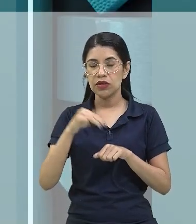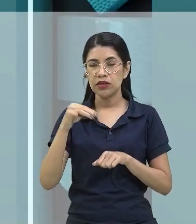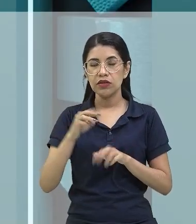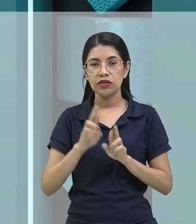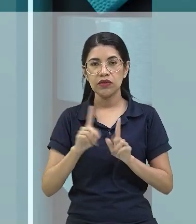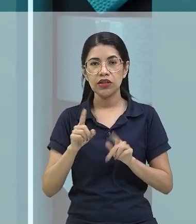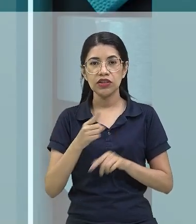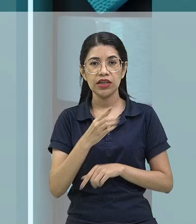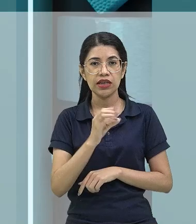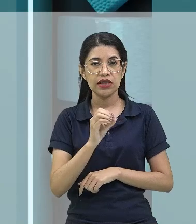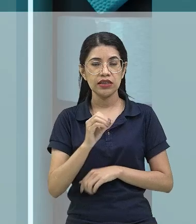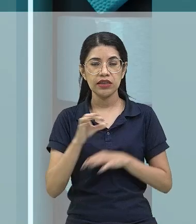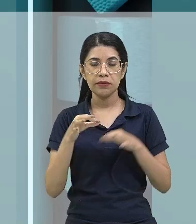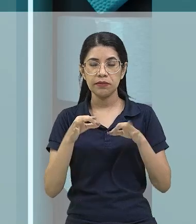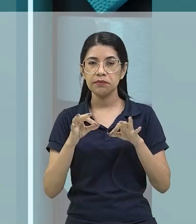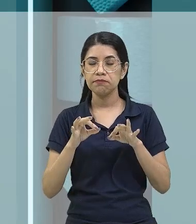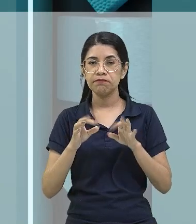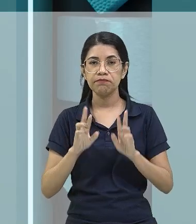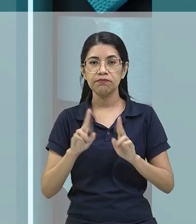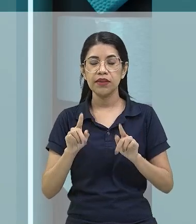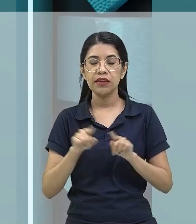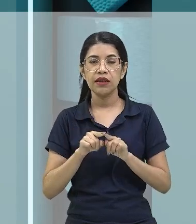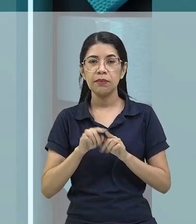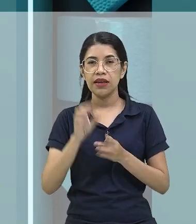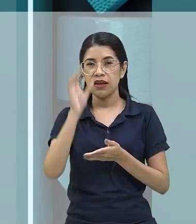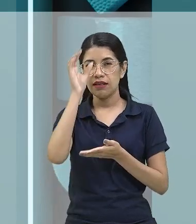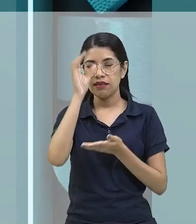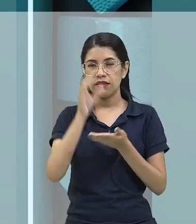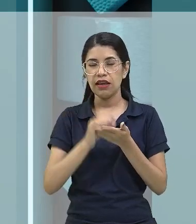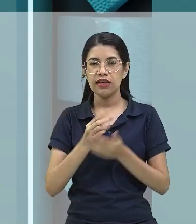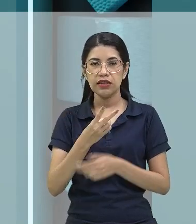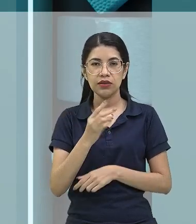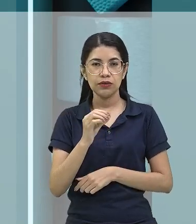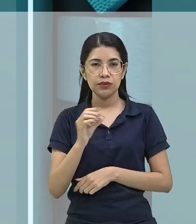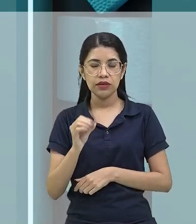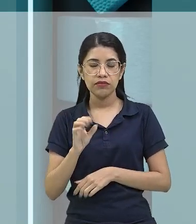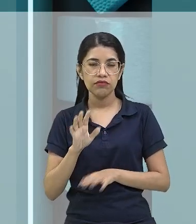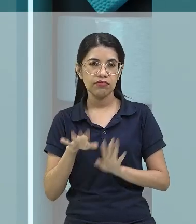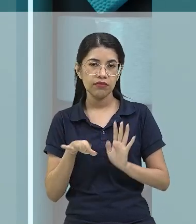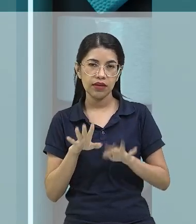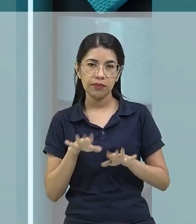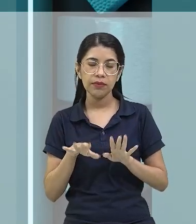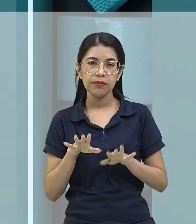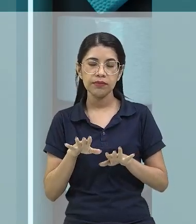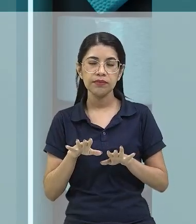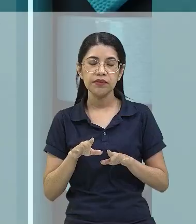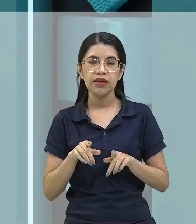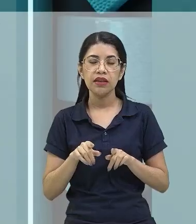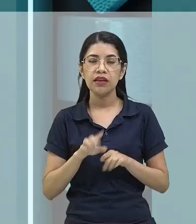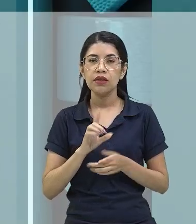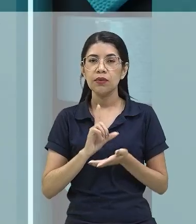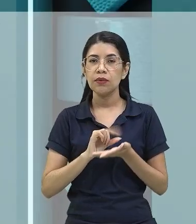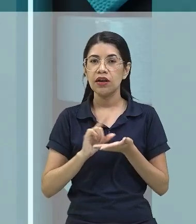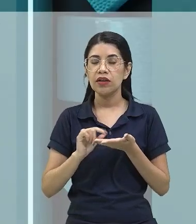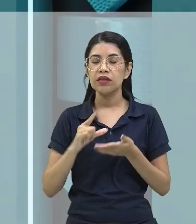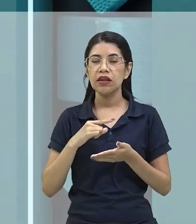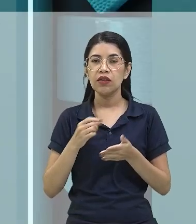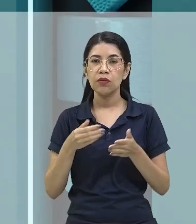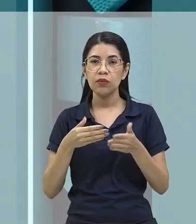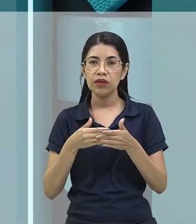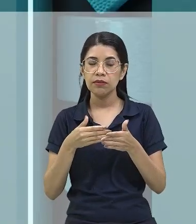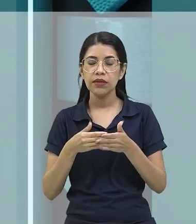100 páginas, né? Uma tese vai para 200. Então, depende muito. O artigo ele vai ter uma certa